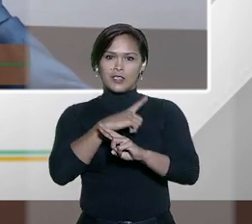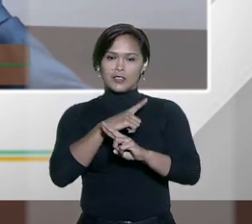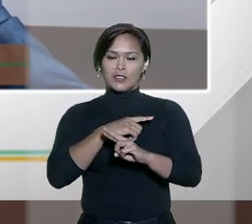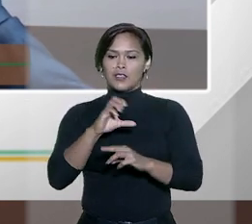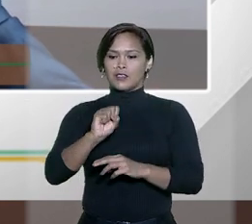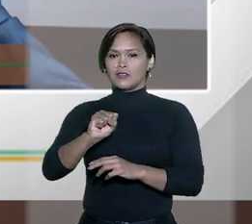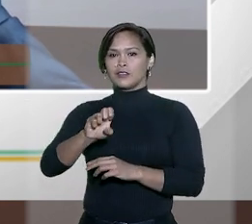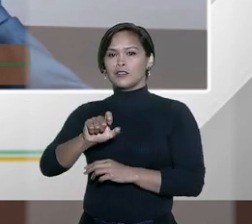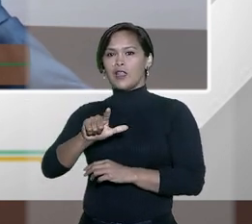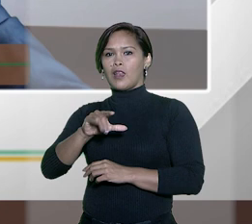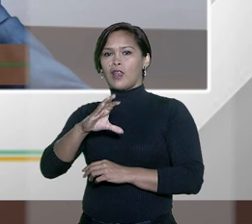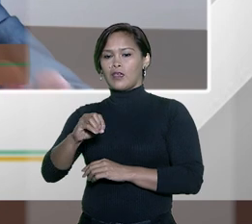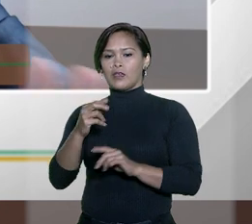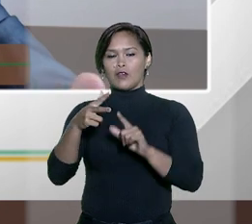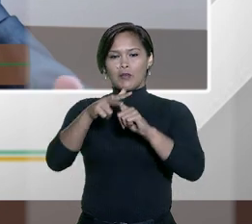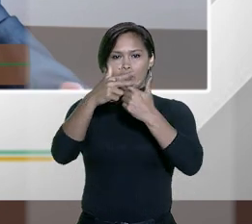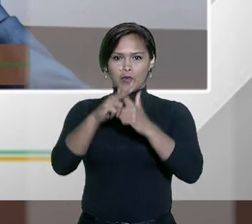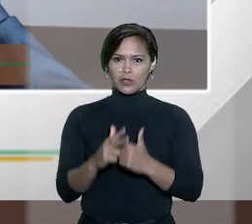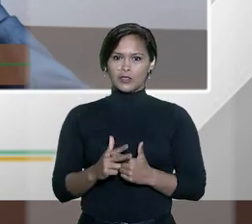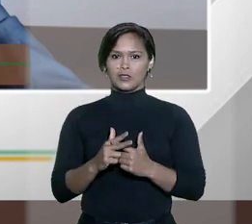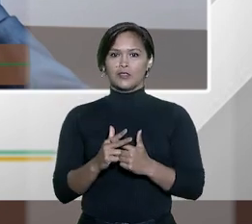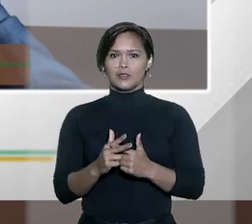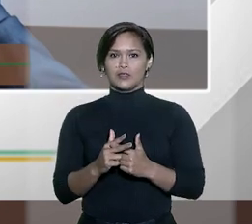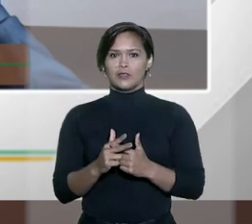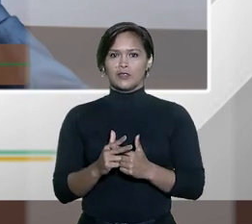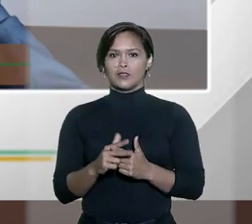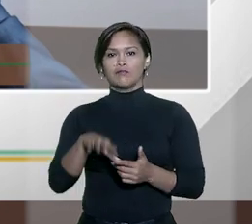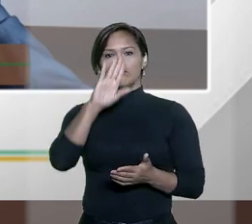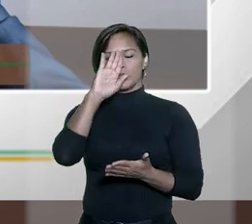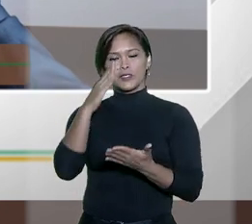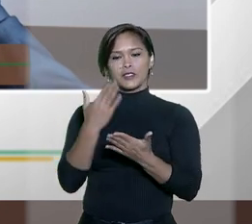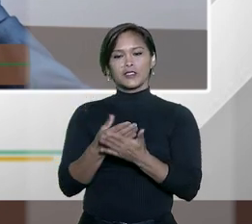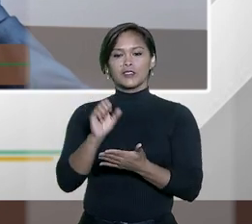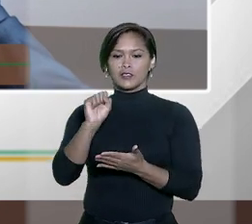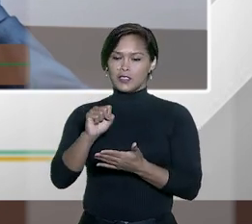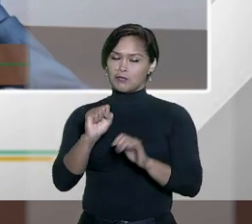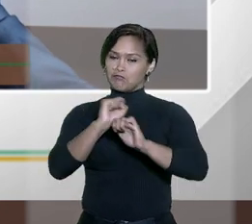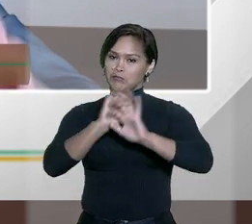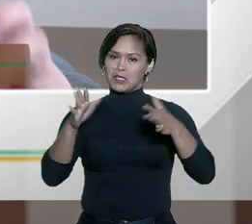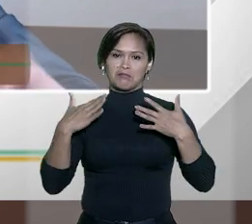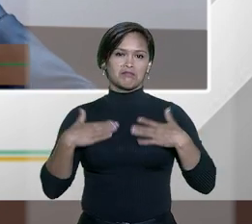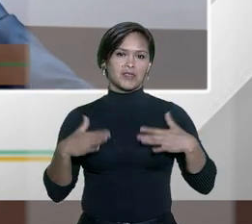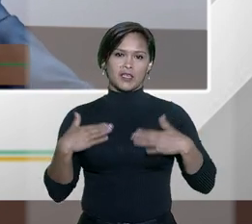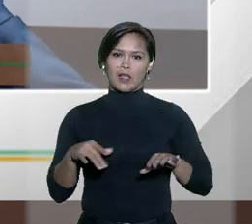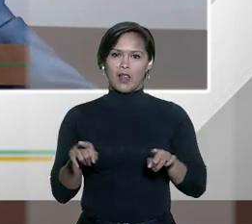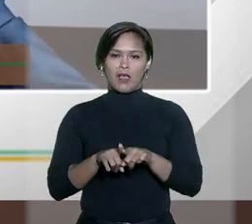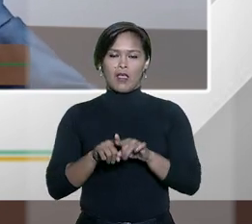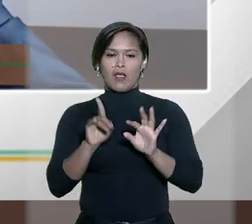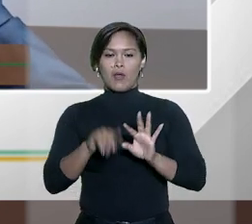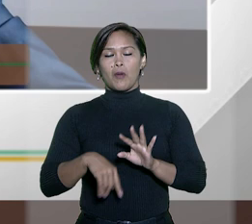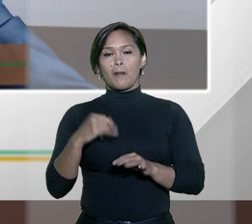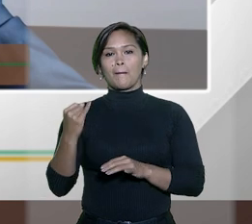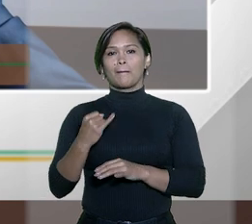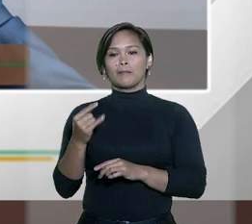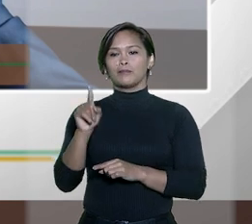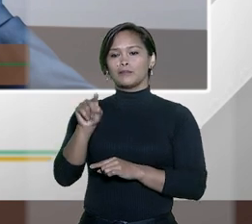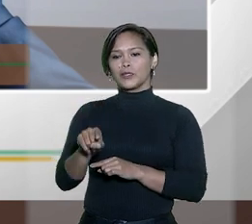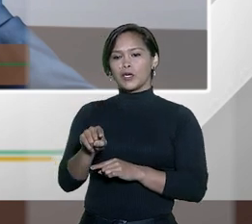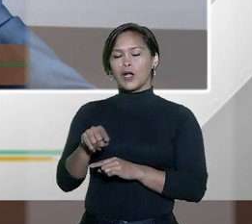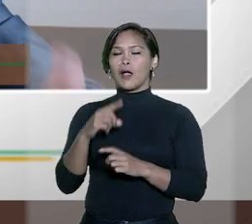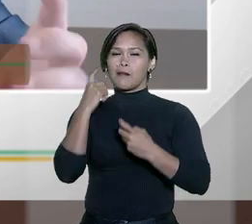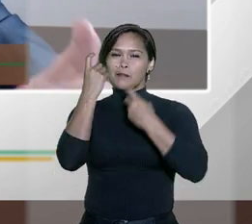a Selic como critério de correção. Então, creio que isso fica bem tranquilo, né? O único ponto realmente é